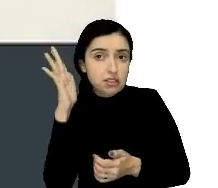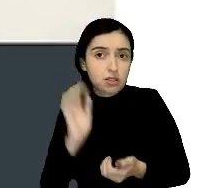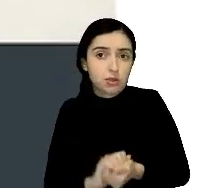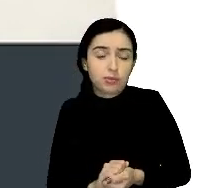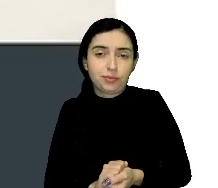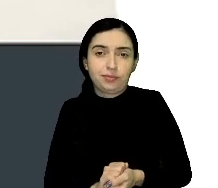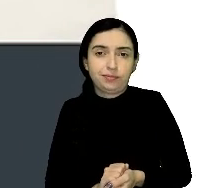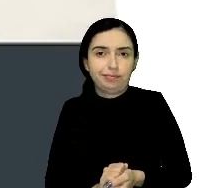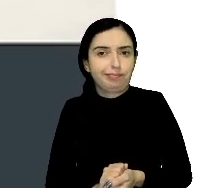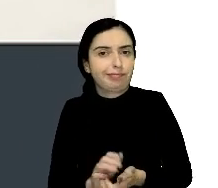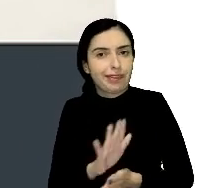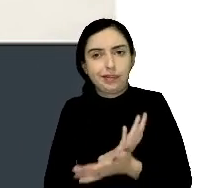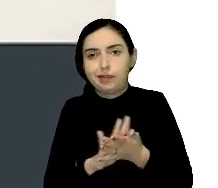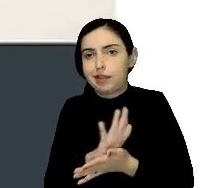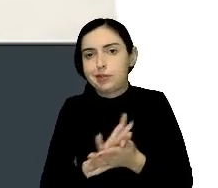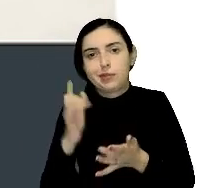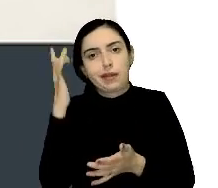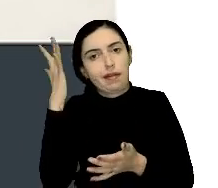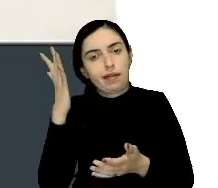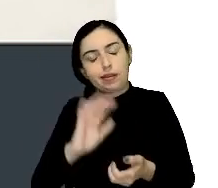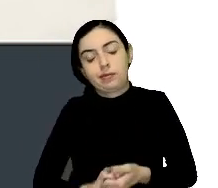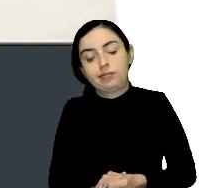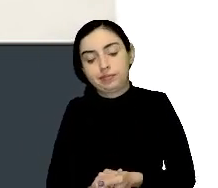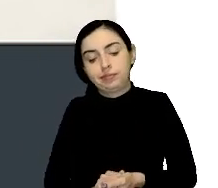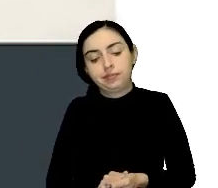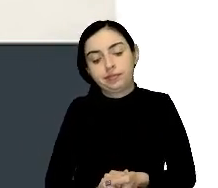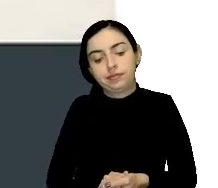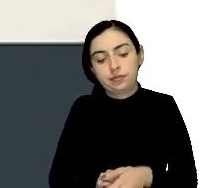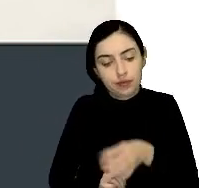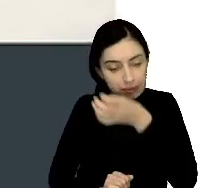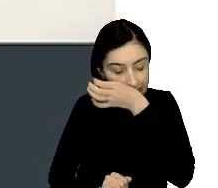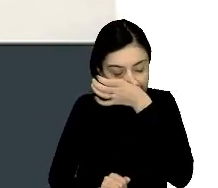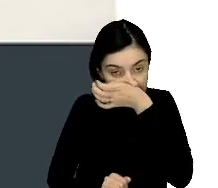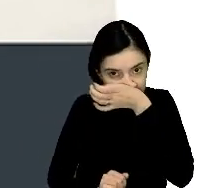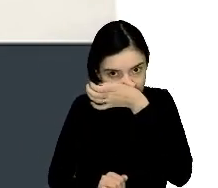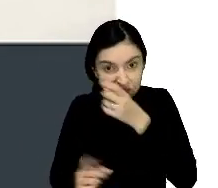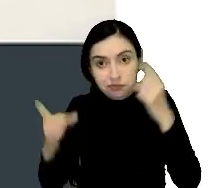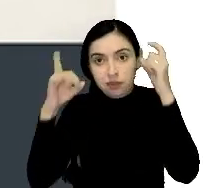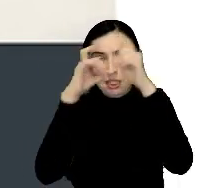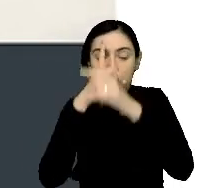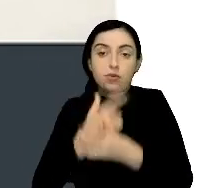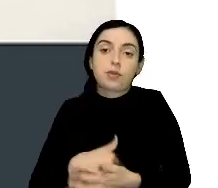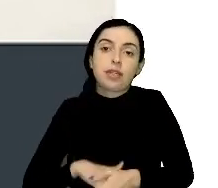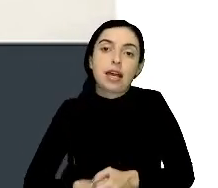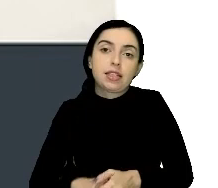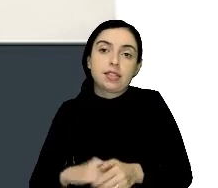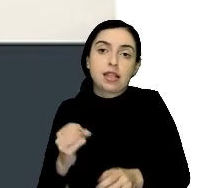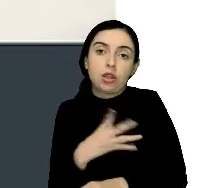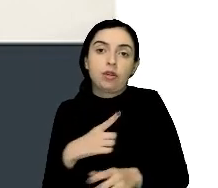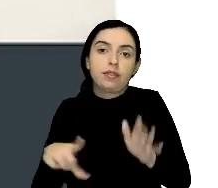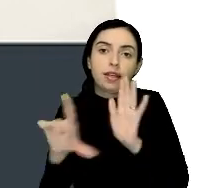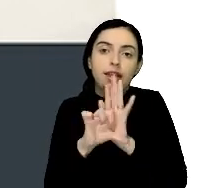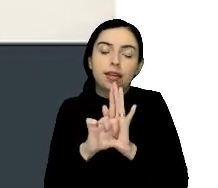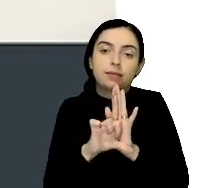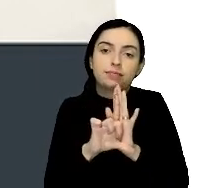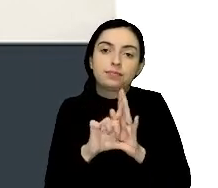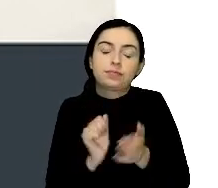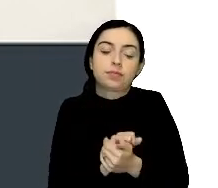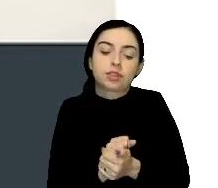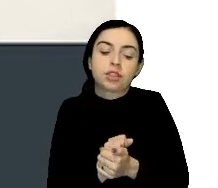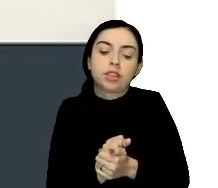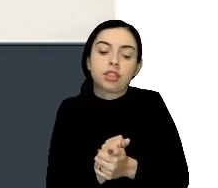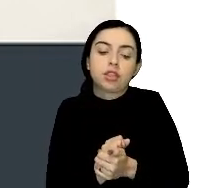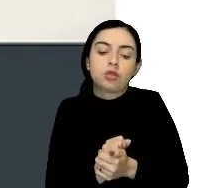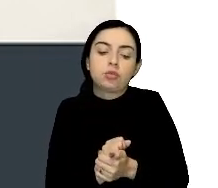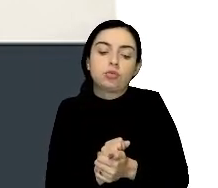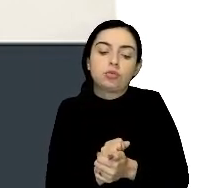fácil nada, né? Então a gente tem alguns desafios da nova lei. O primeiro desafio da nova lei é geográfico, ou